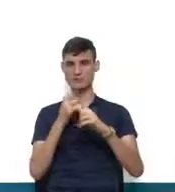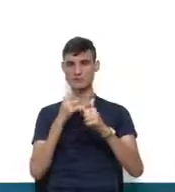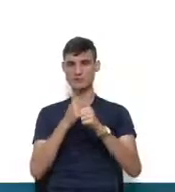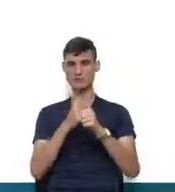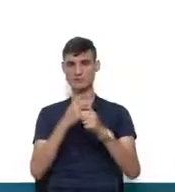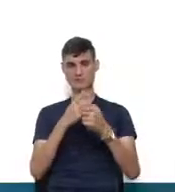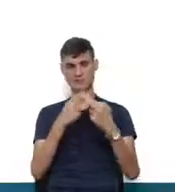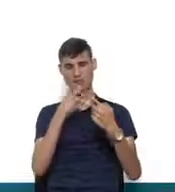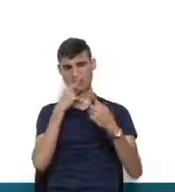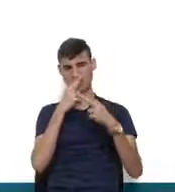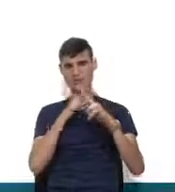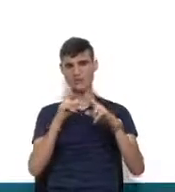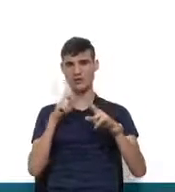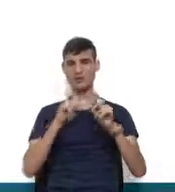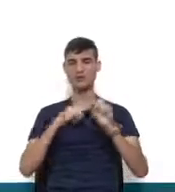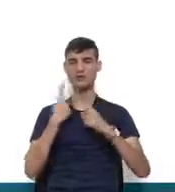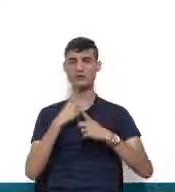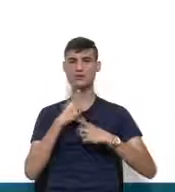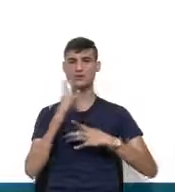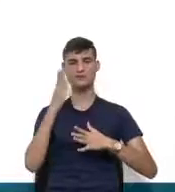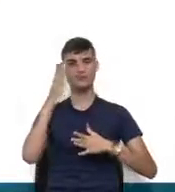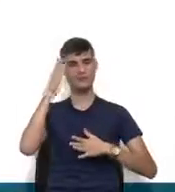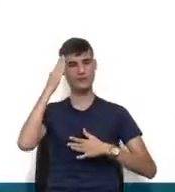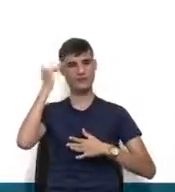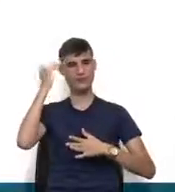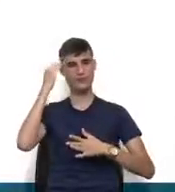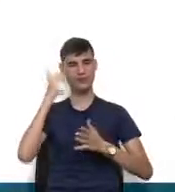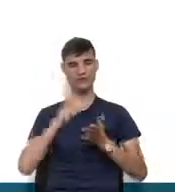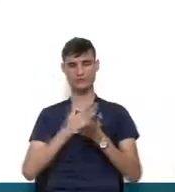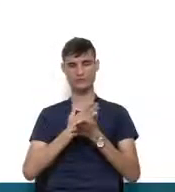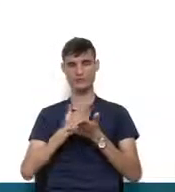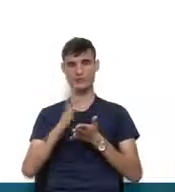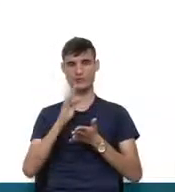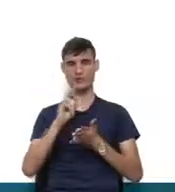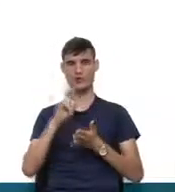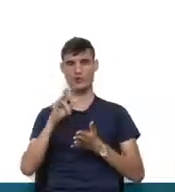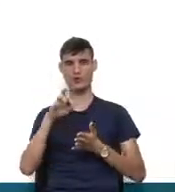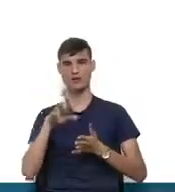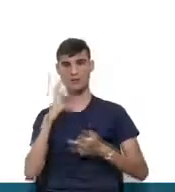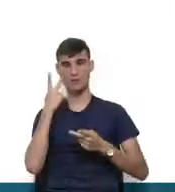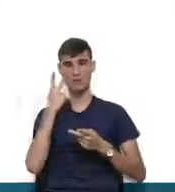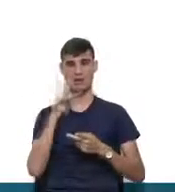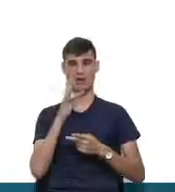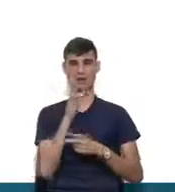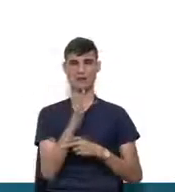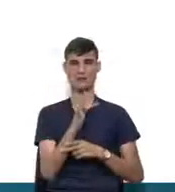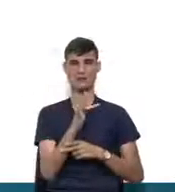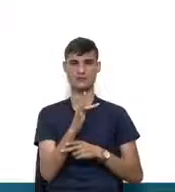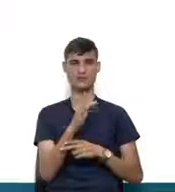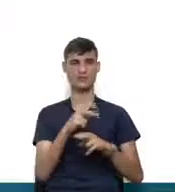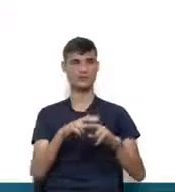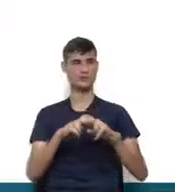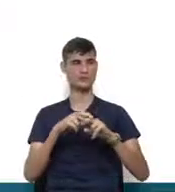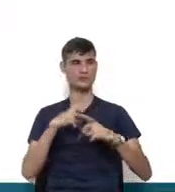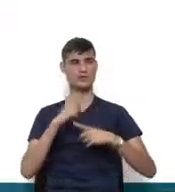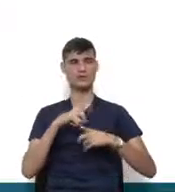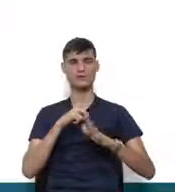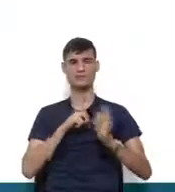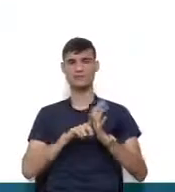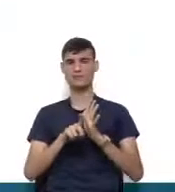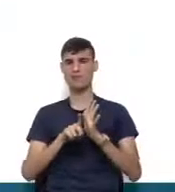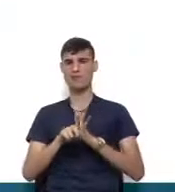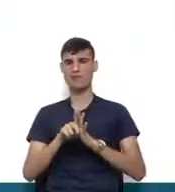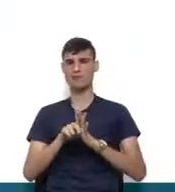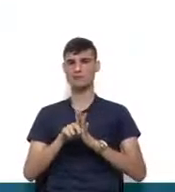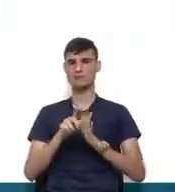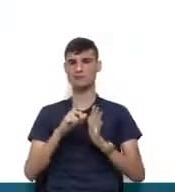aproximadamente essa, é a nossa famosa série de Fourier para f. E aí vem aquele questionamento, algo